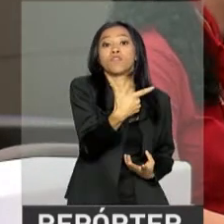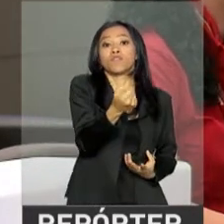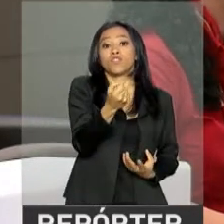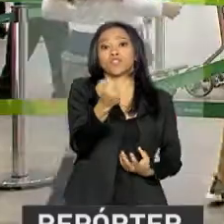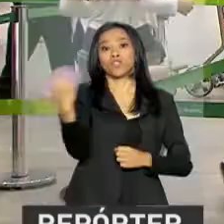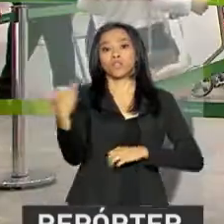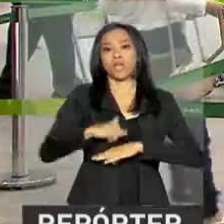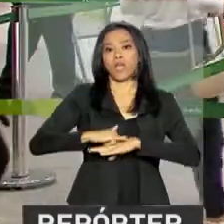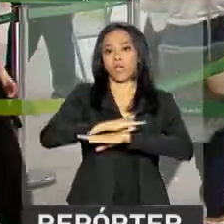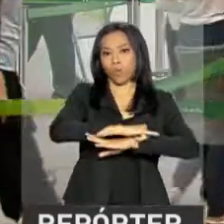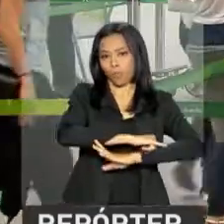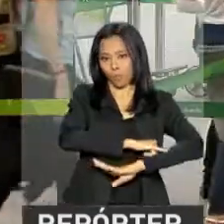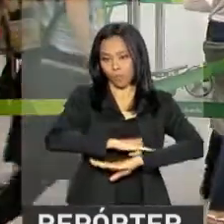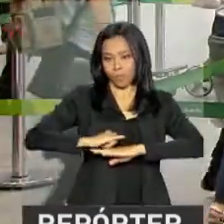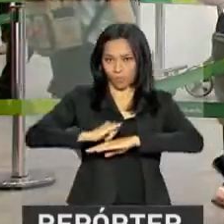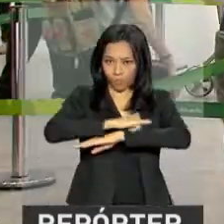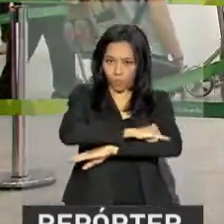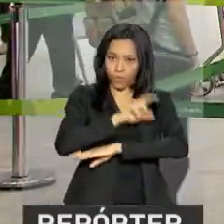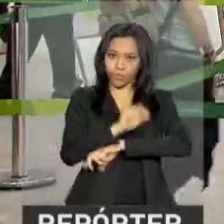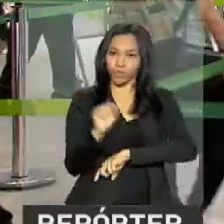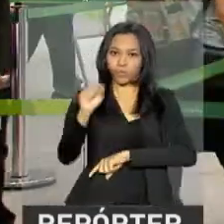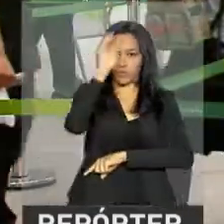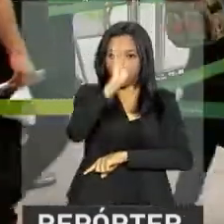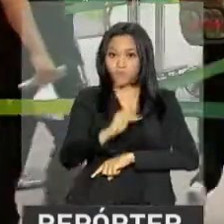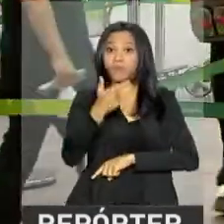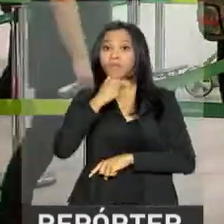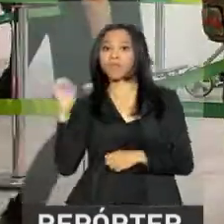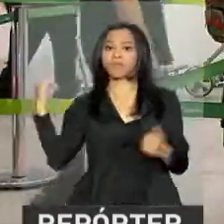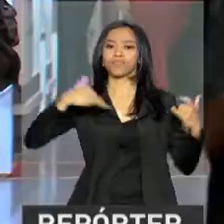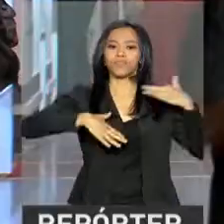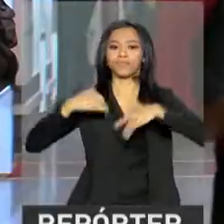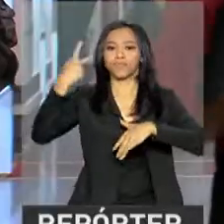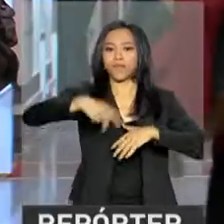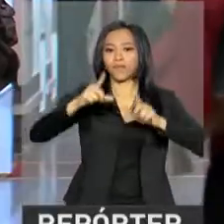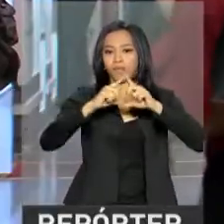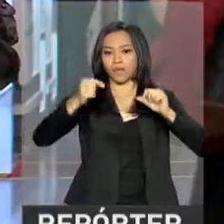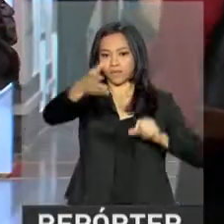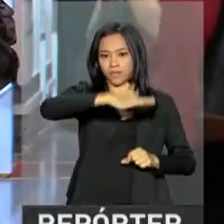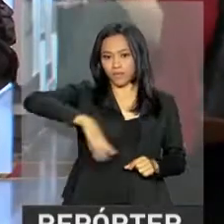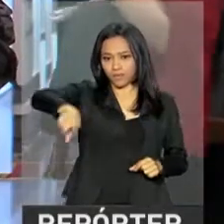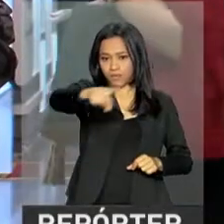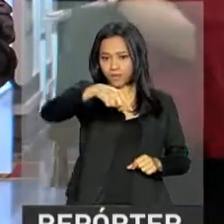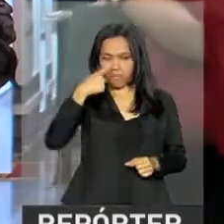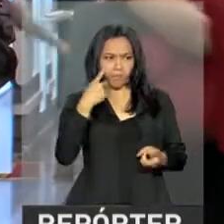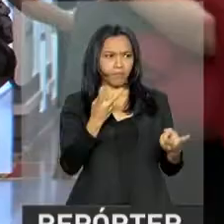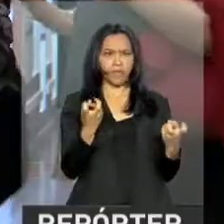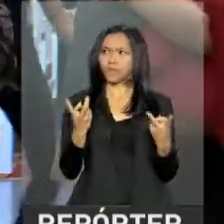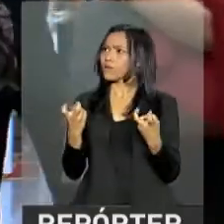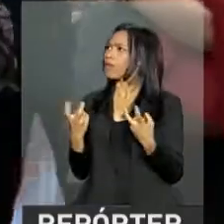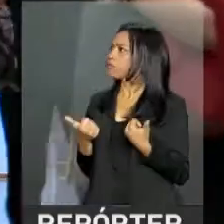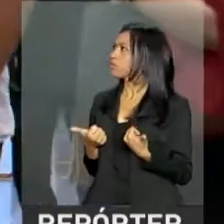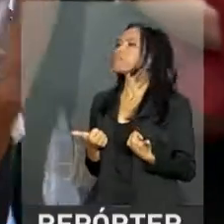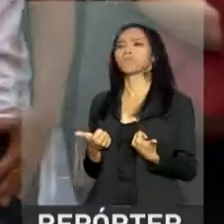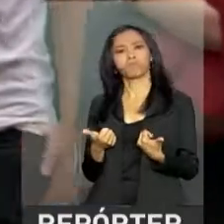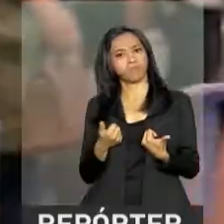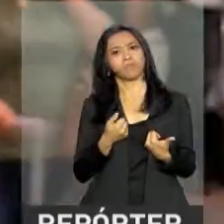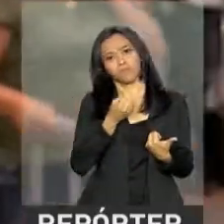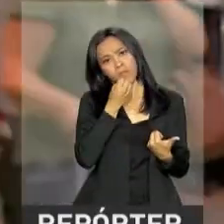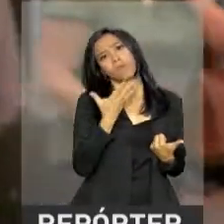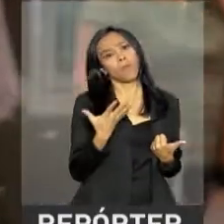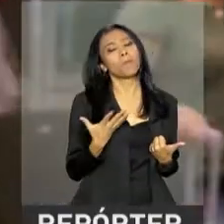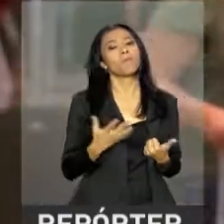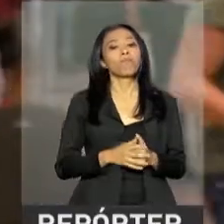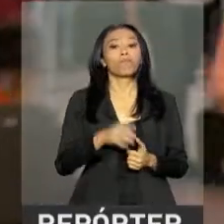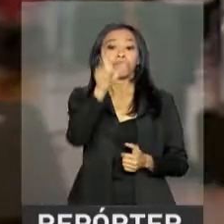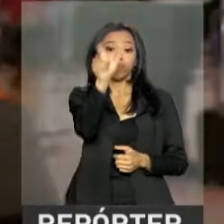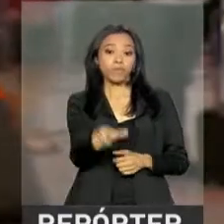país e quem circula pelos corredores do aeroporto de brasília quando é que percebe as melhorias nos terminais brasileiros nos